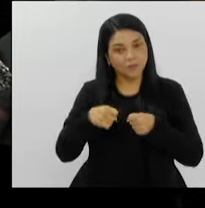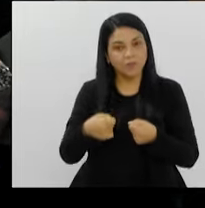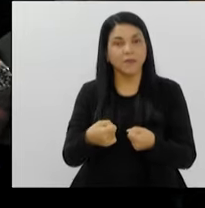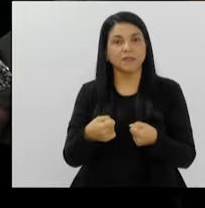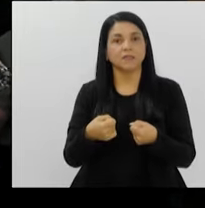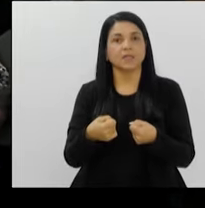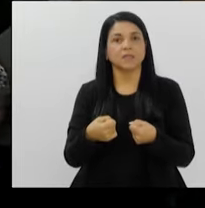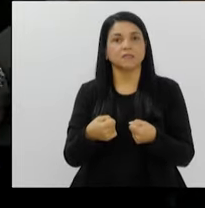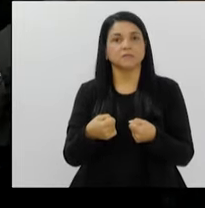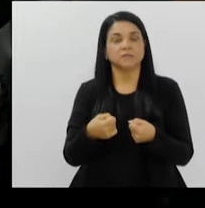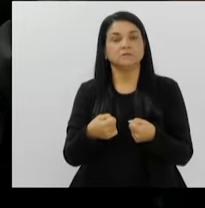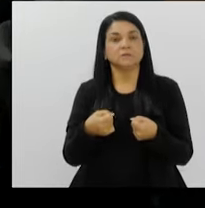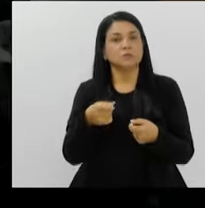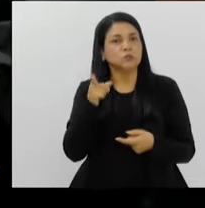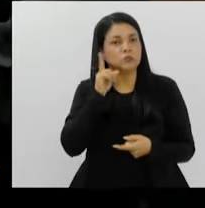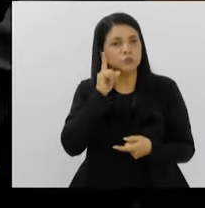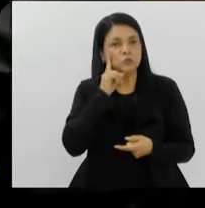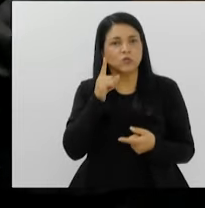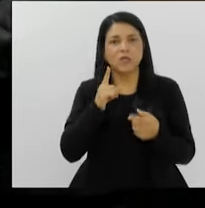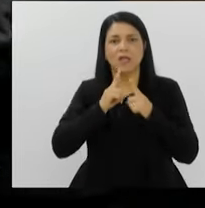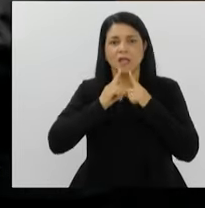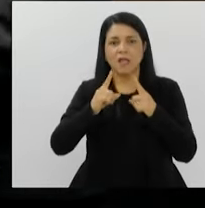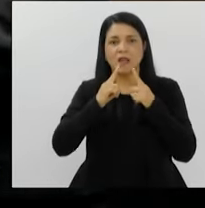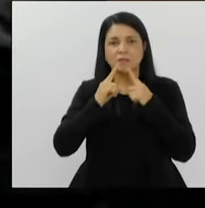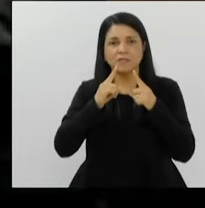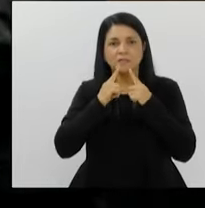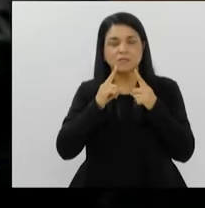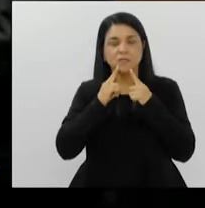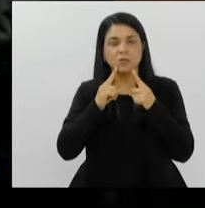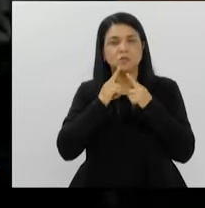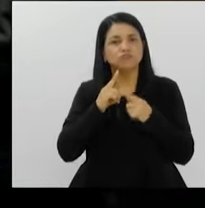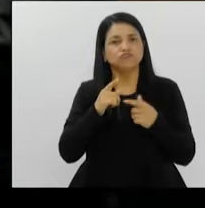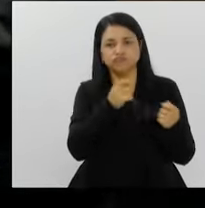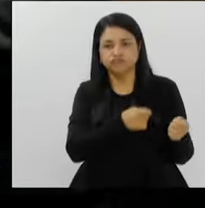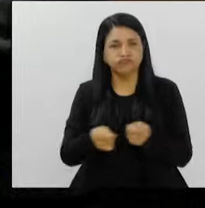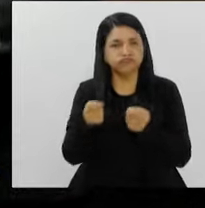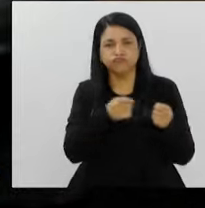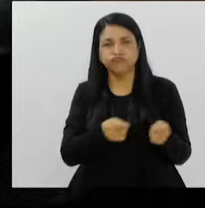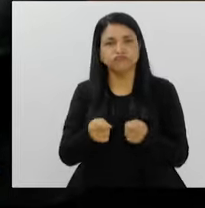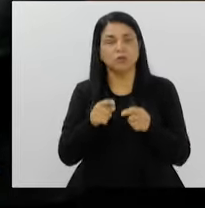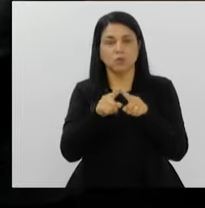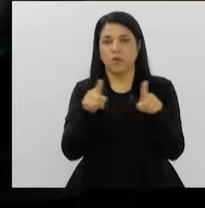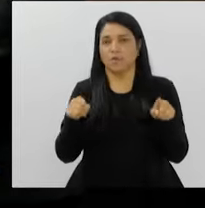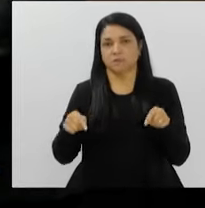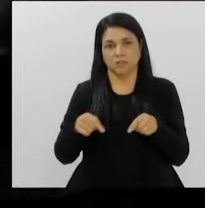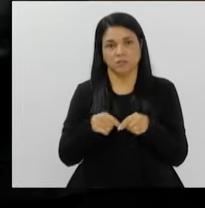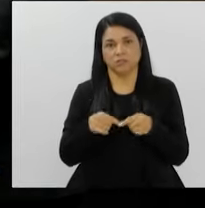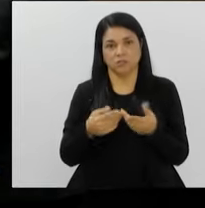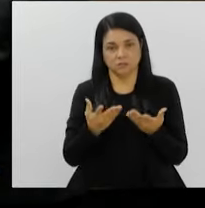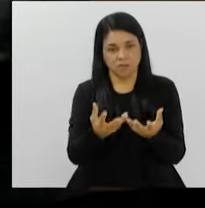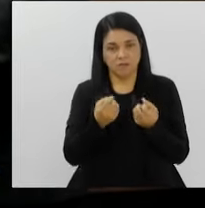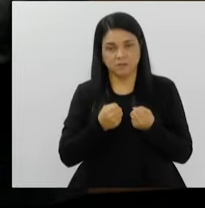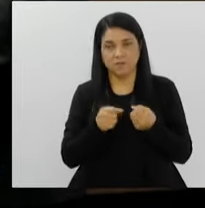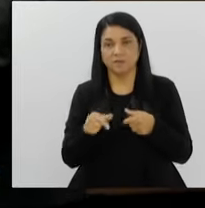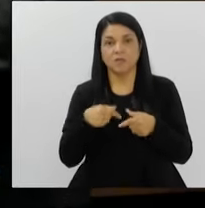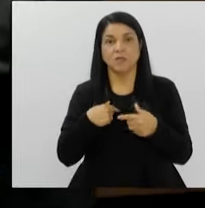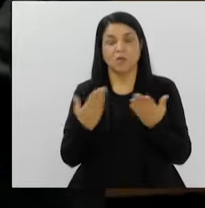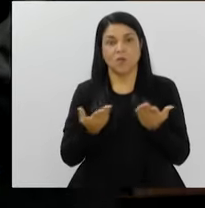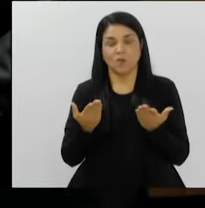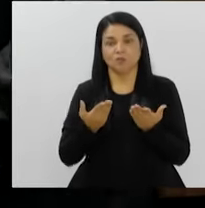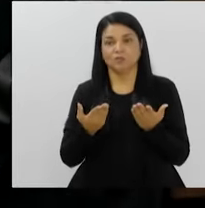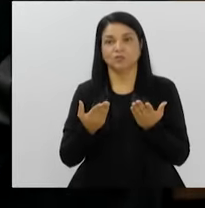chegam dioturnamente em nossos gabinetes. Então, nós temos uma CPI aberta. Faço aqui hoje já um requerimento